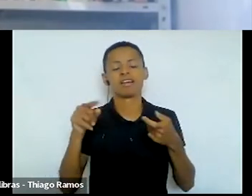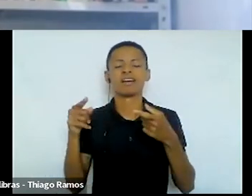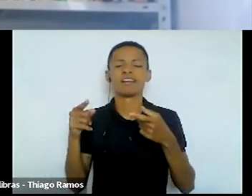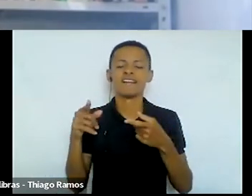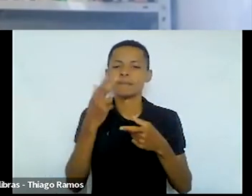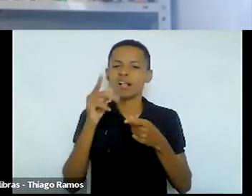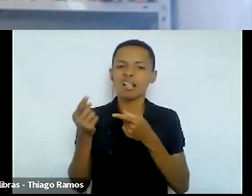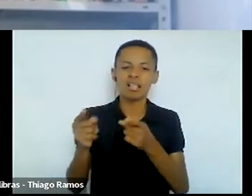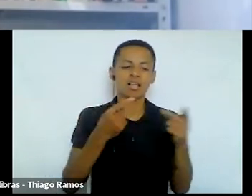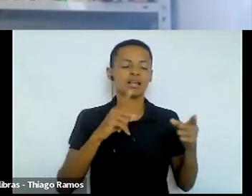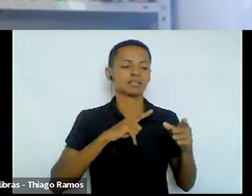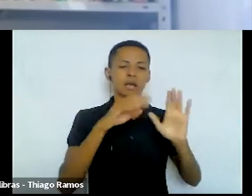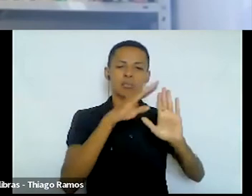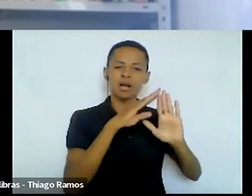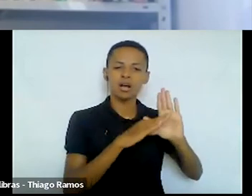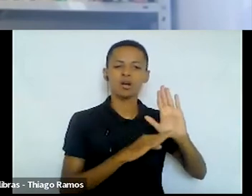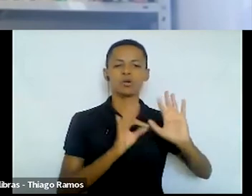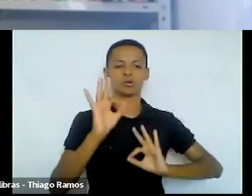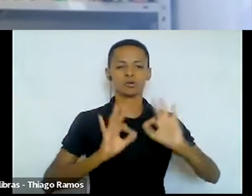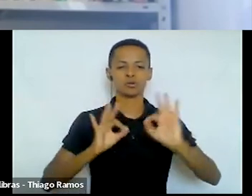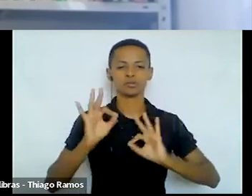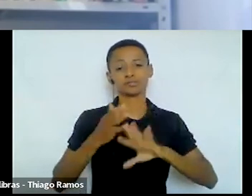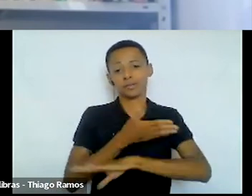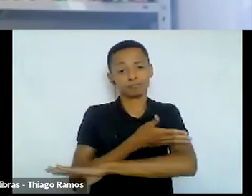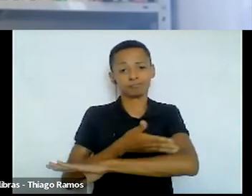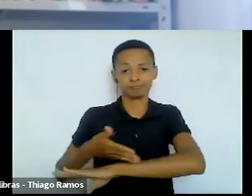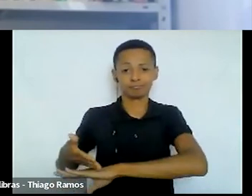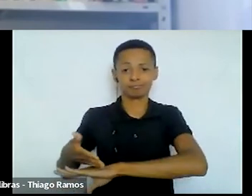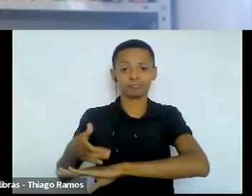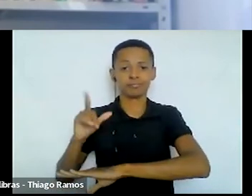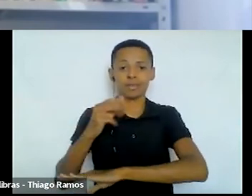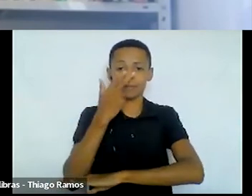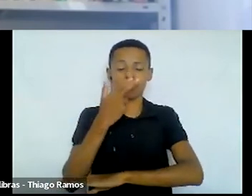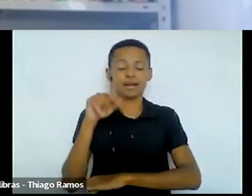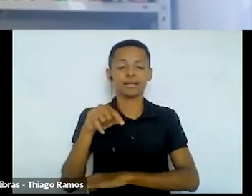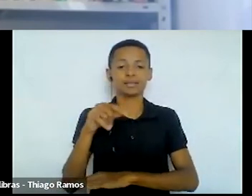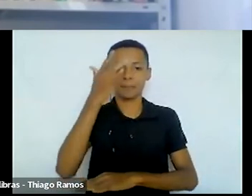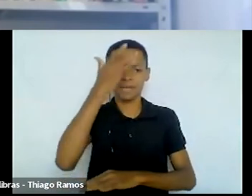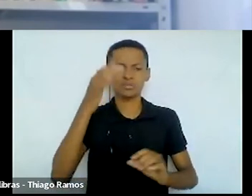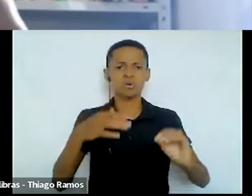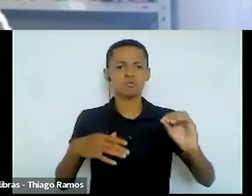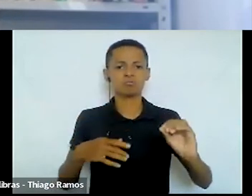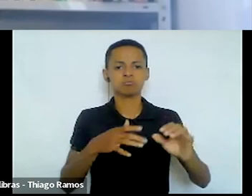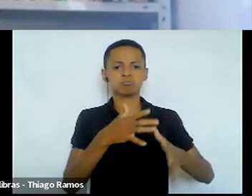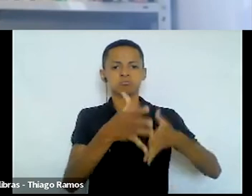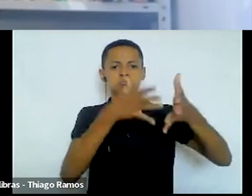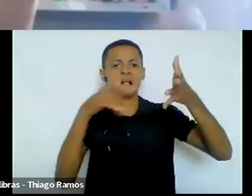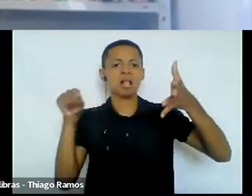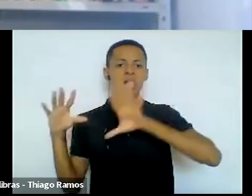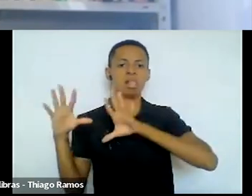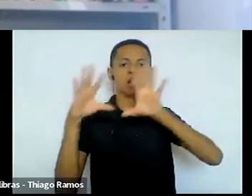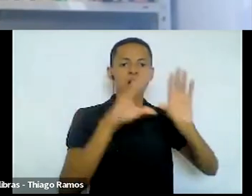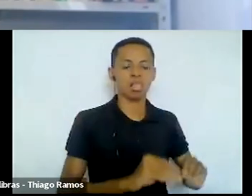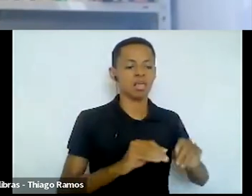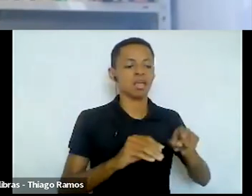agenda de costumes que fala alto nesse evangélico preto, pobre,